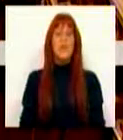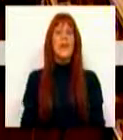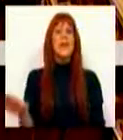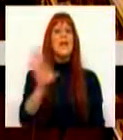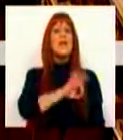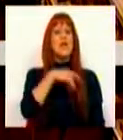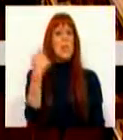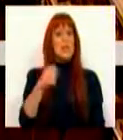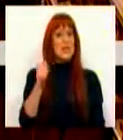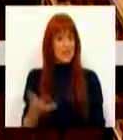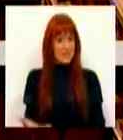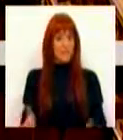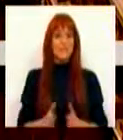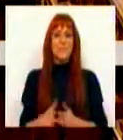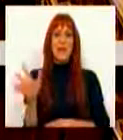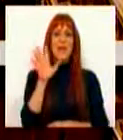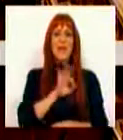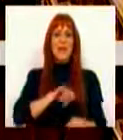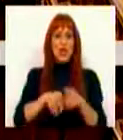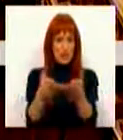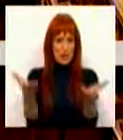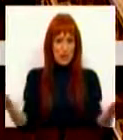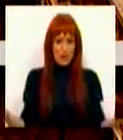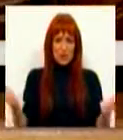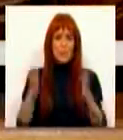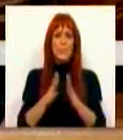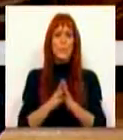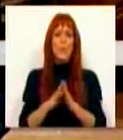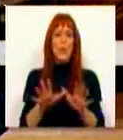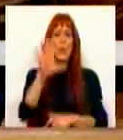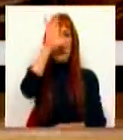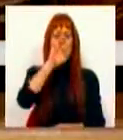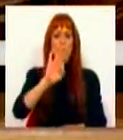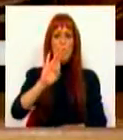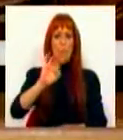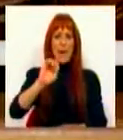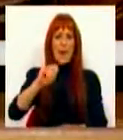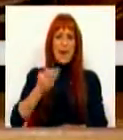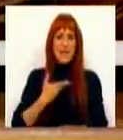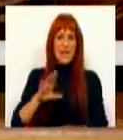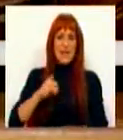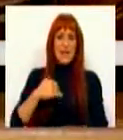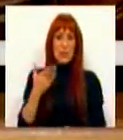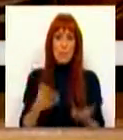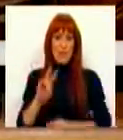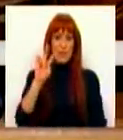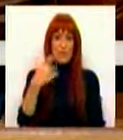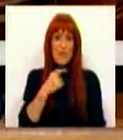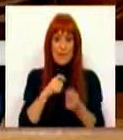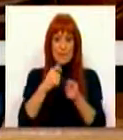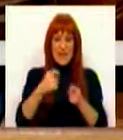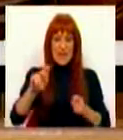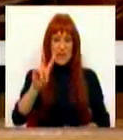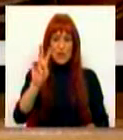Senhor Presidente, senhores deputados, o Governo PSD-CDS teve dois pesos e duas